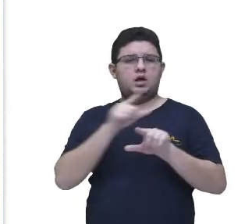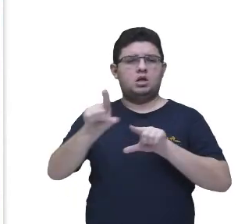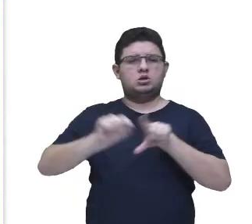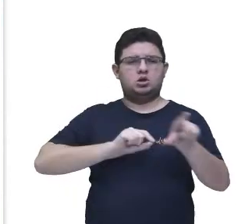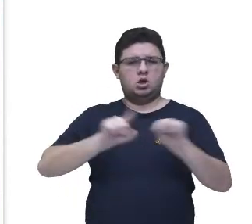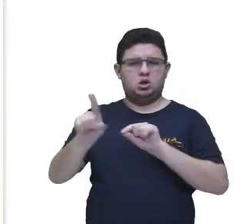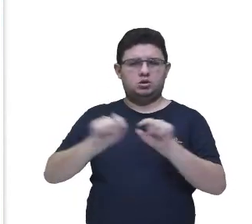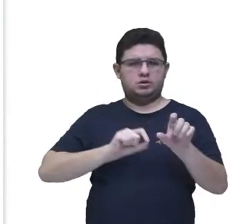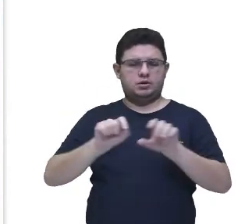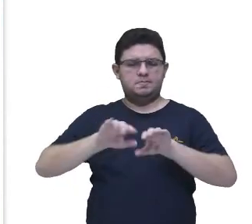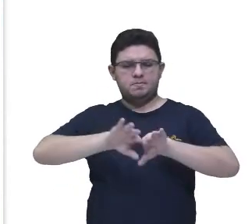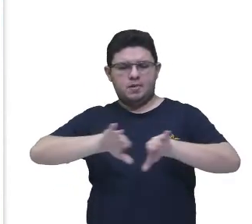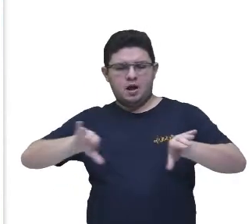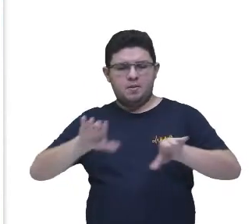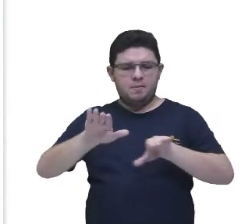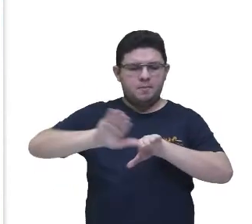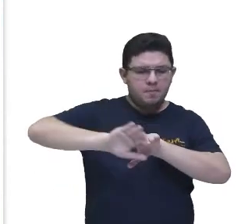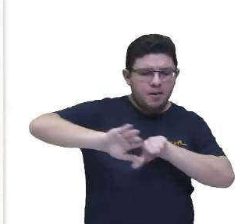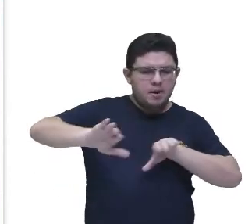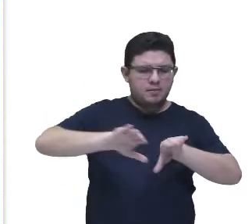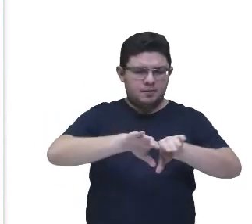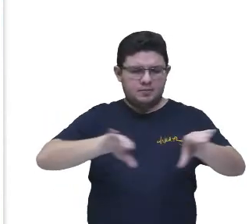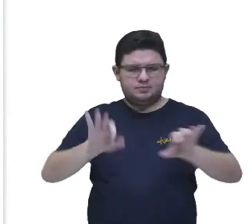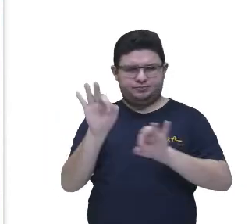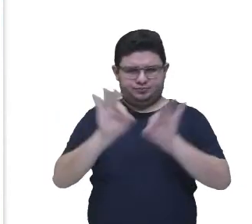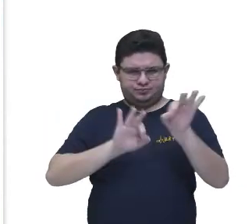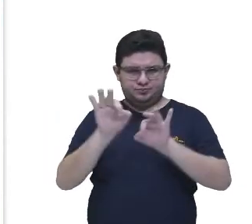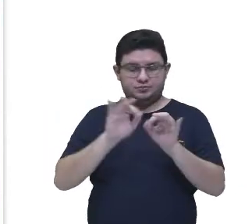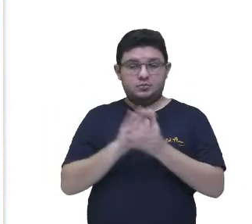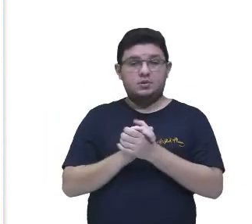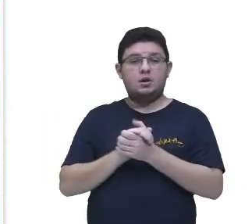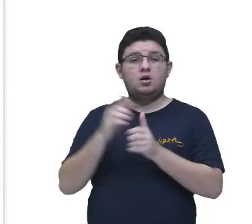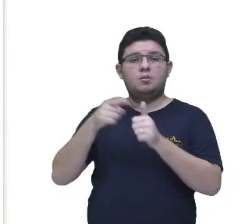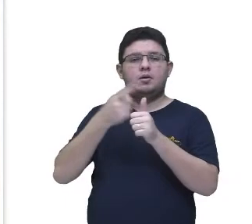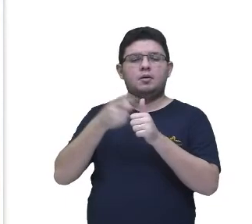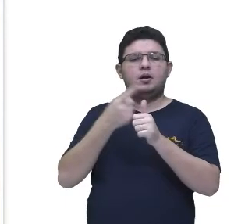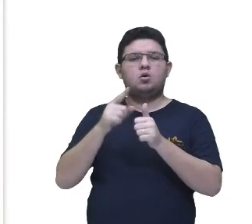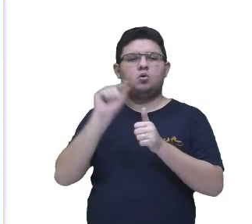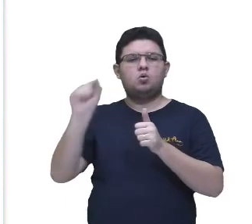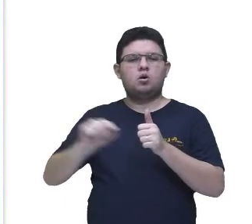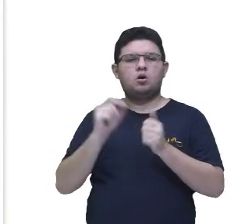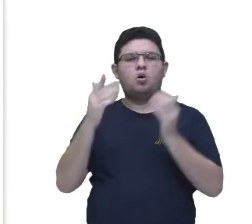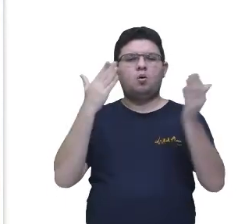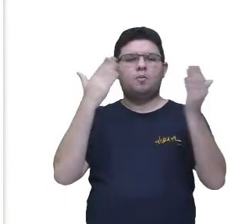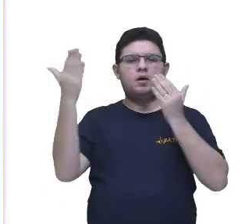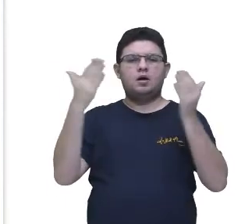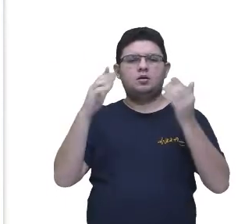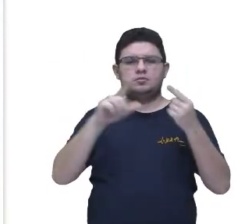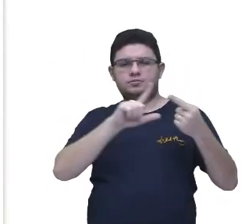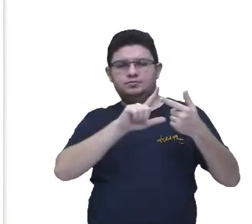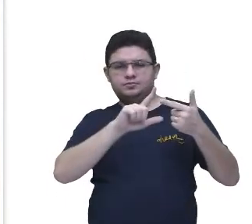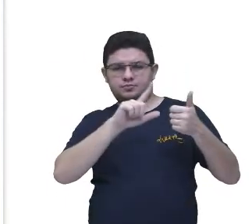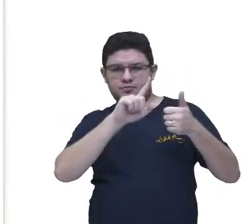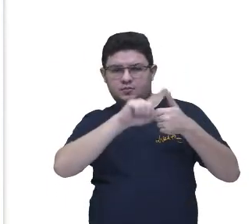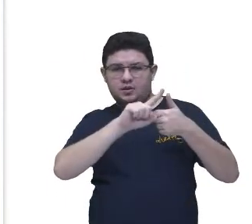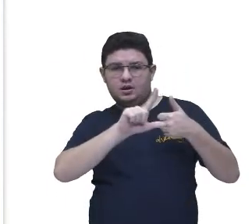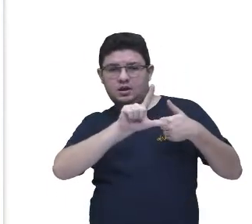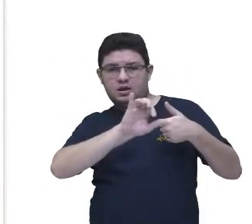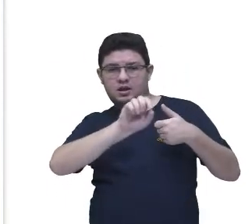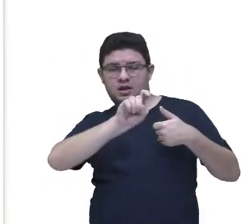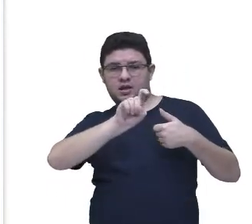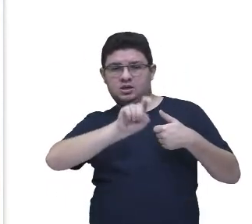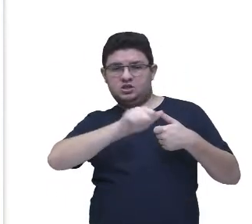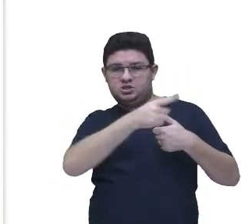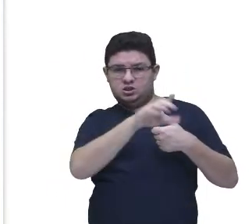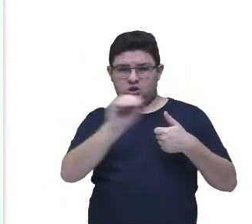descartar corretamente. E a gente inicia por algo muito comum, um lixão e o aterro sanitário. Então, o que é um lixão? Né? Eles geralmente